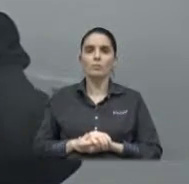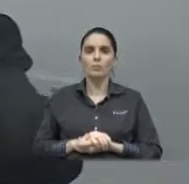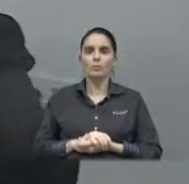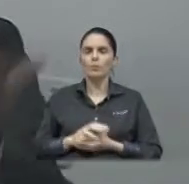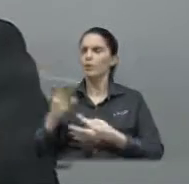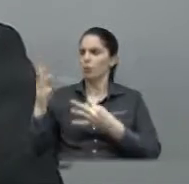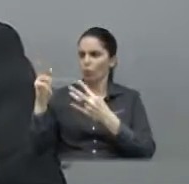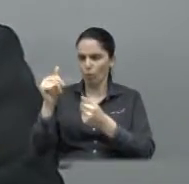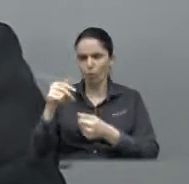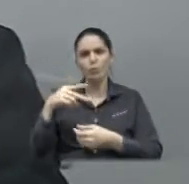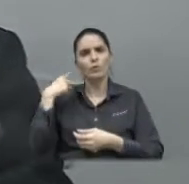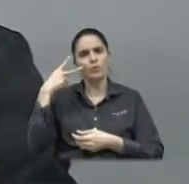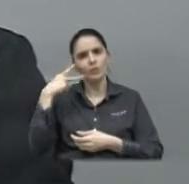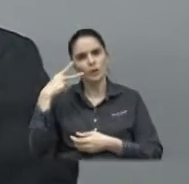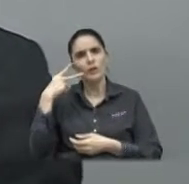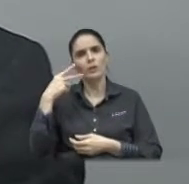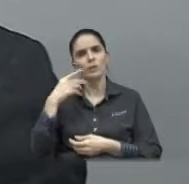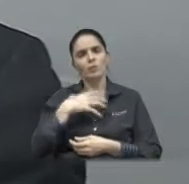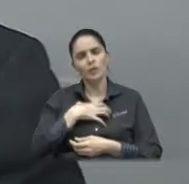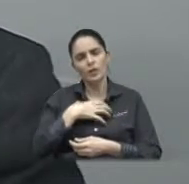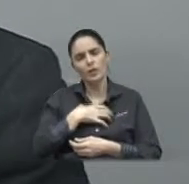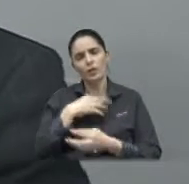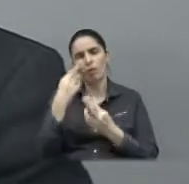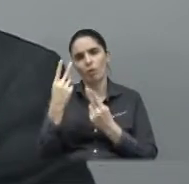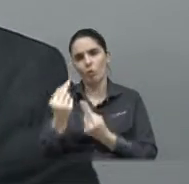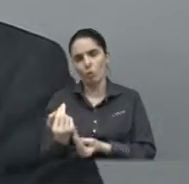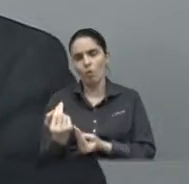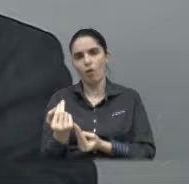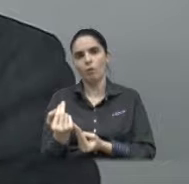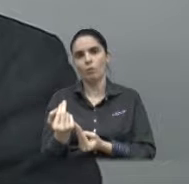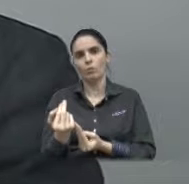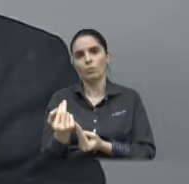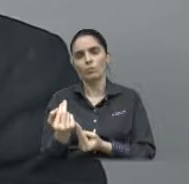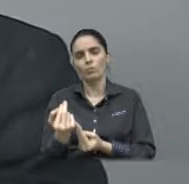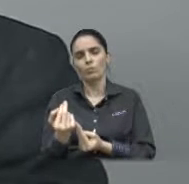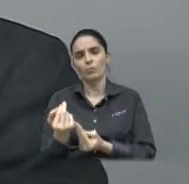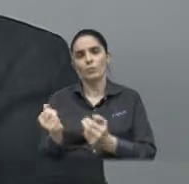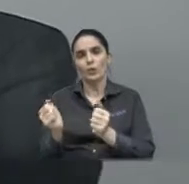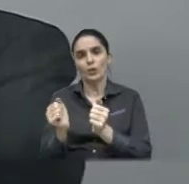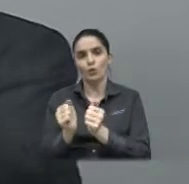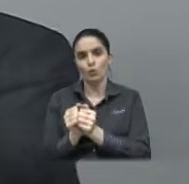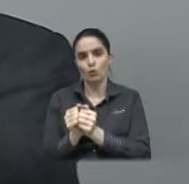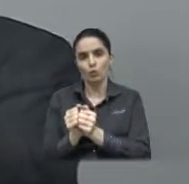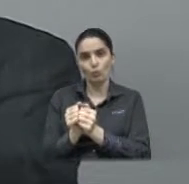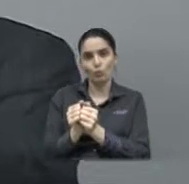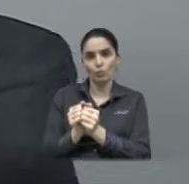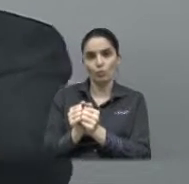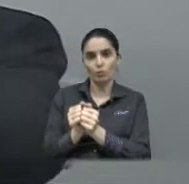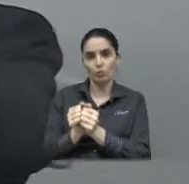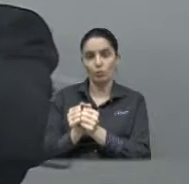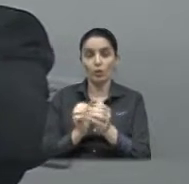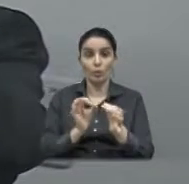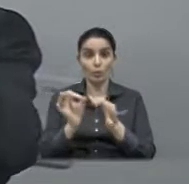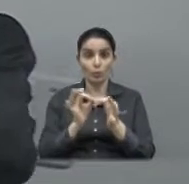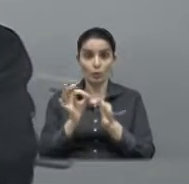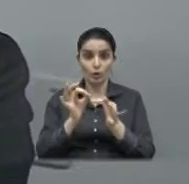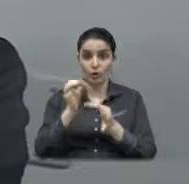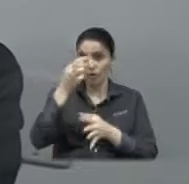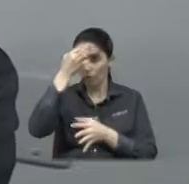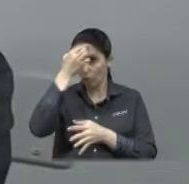também têm essa sensação de contribuir, fazer parte do seu projeto,